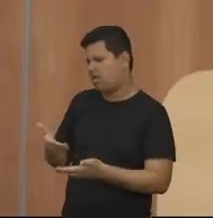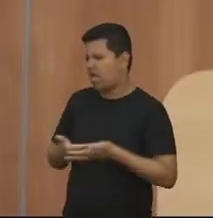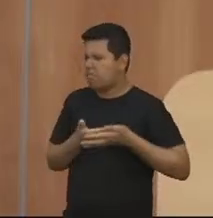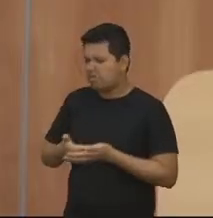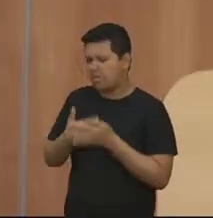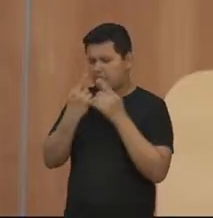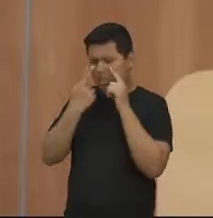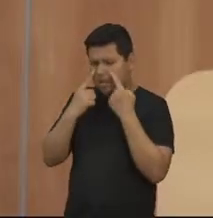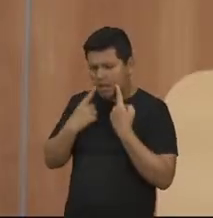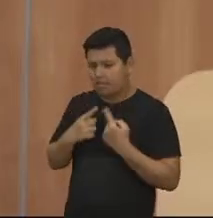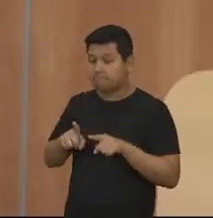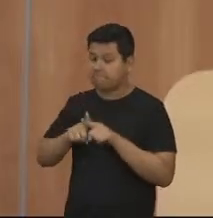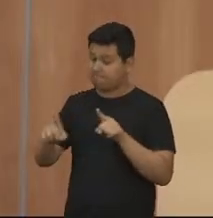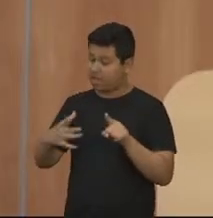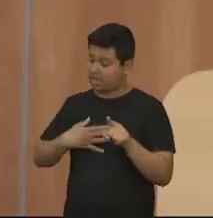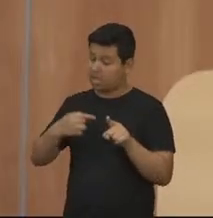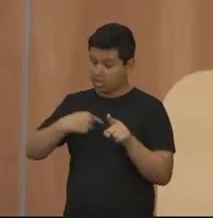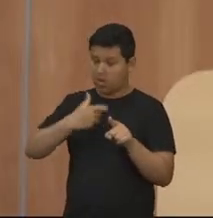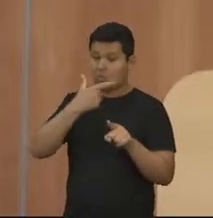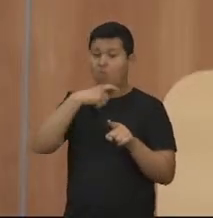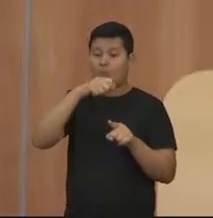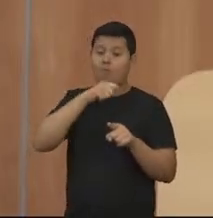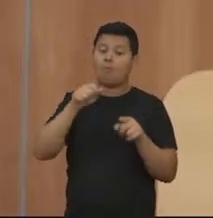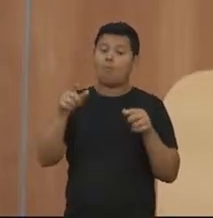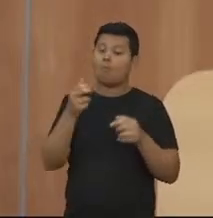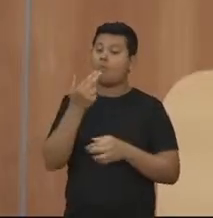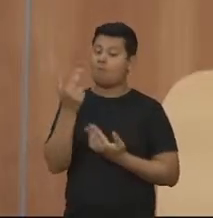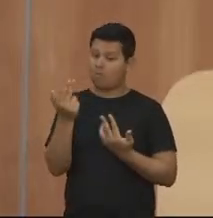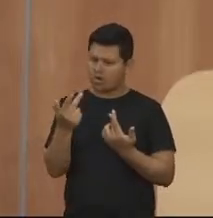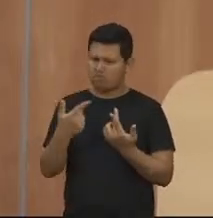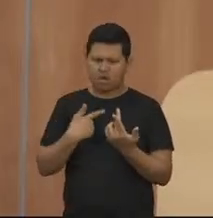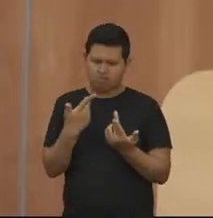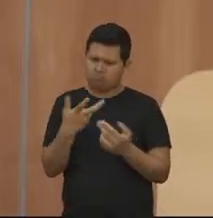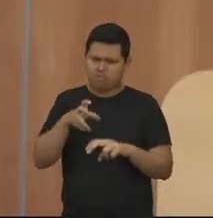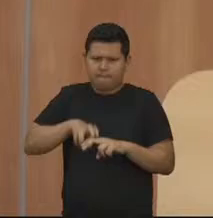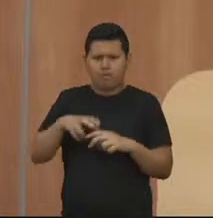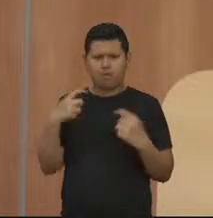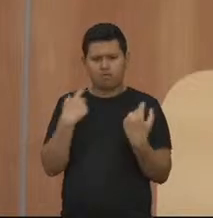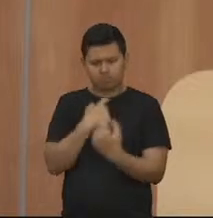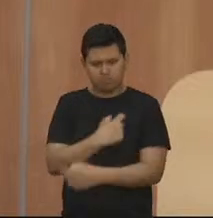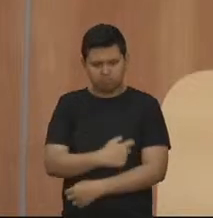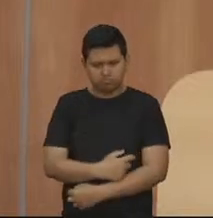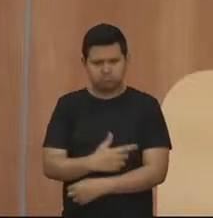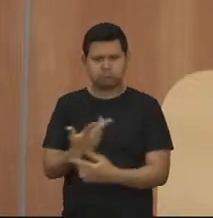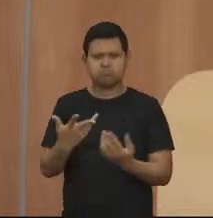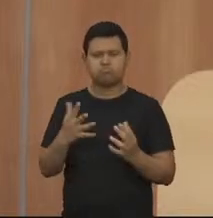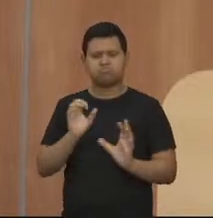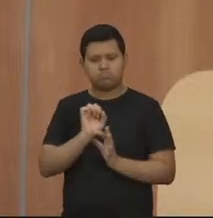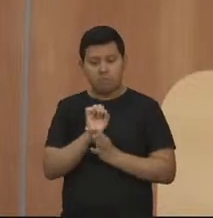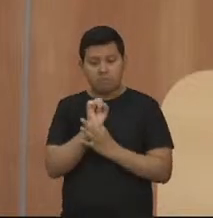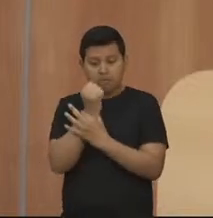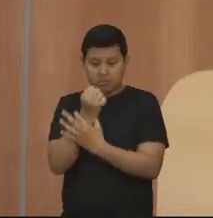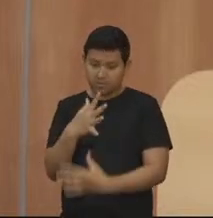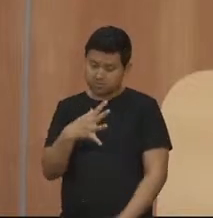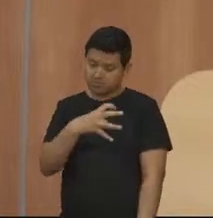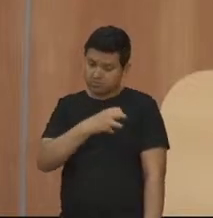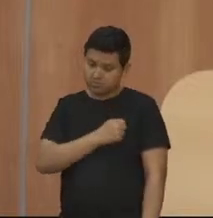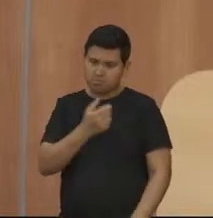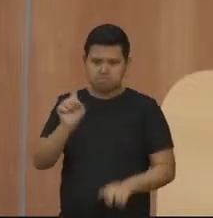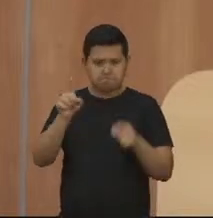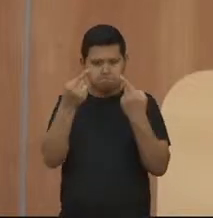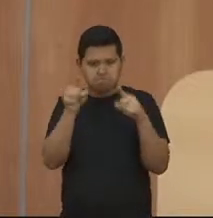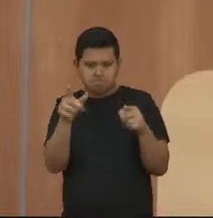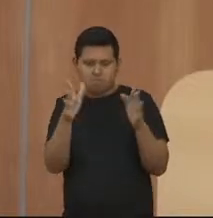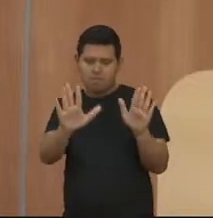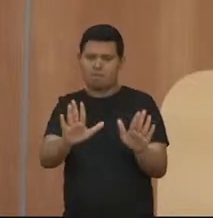deixa na cadeirinha lá, né, Daniel? Põe o cinto aí, põe musiquinha para ela, desenho, mas deixa na cadeirinha, porque a cadeirinha salva vidas. A pessoa